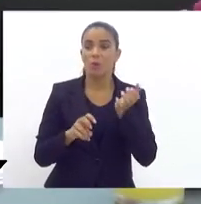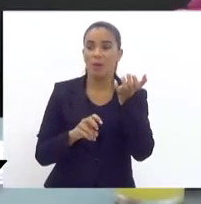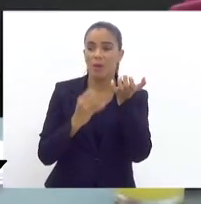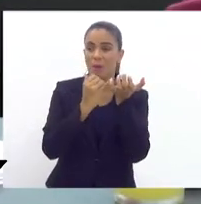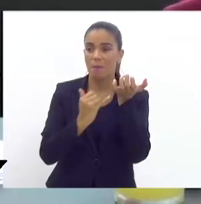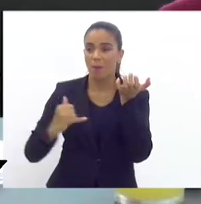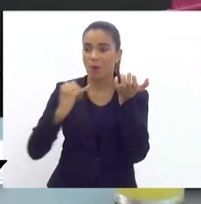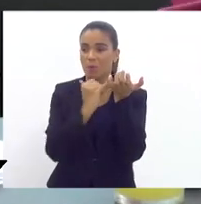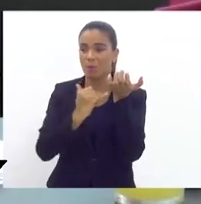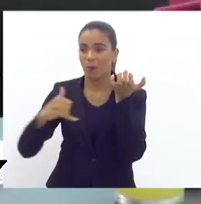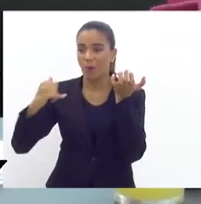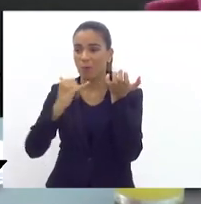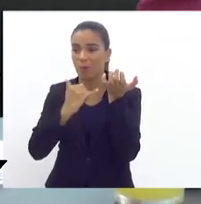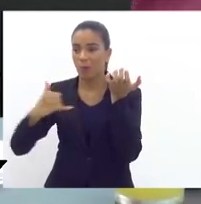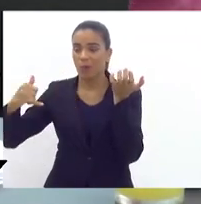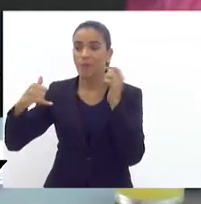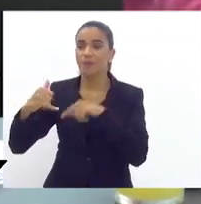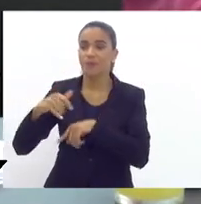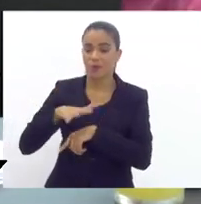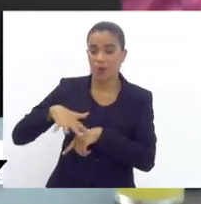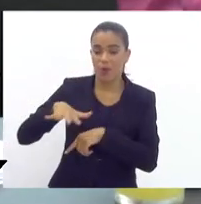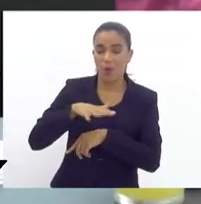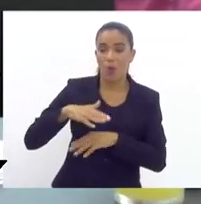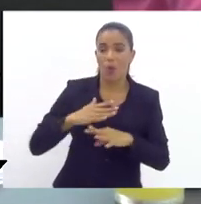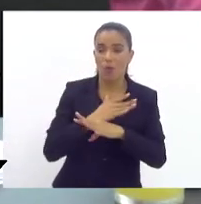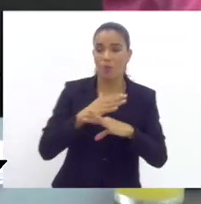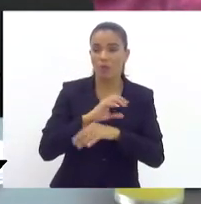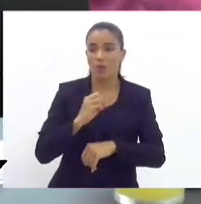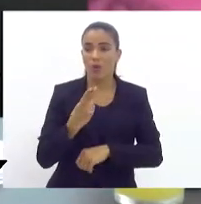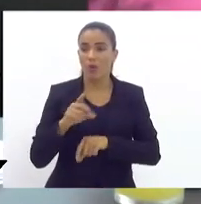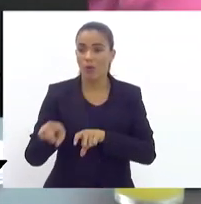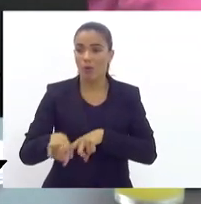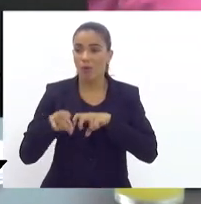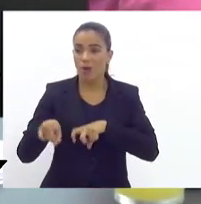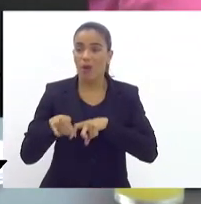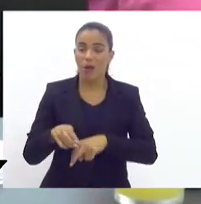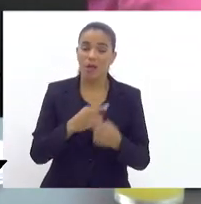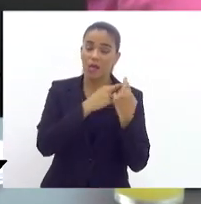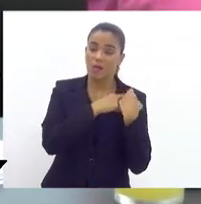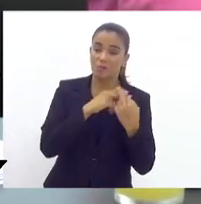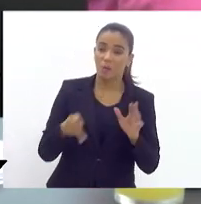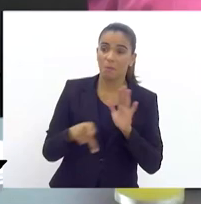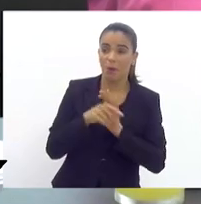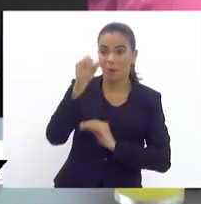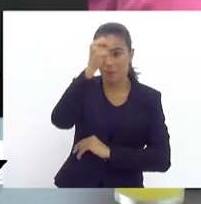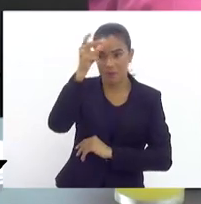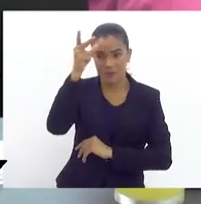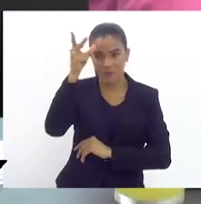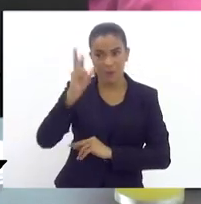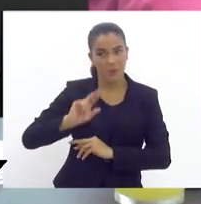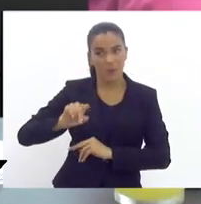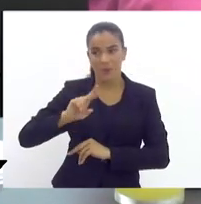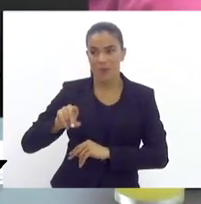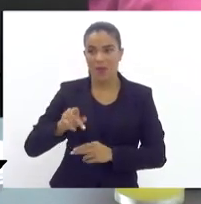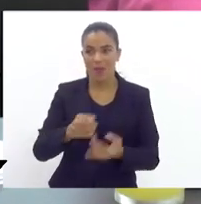posteação no solo urbano ou rural é competência municipal e não competência